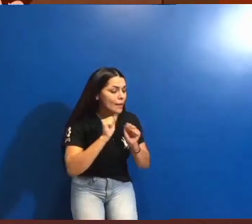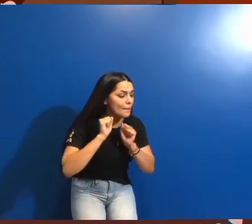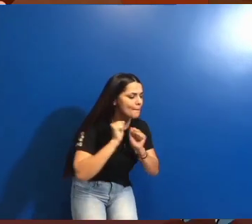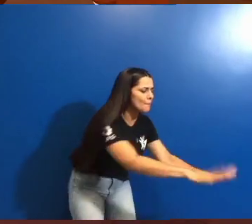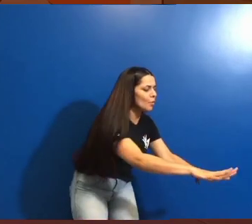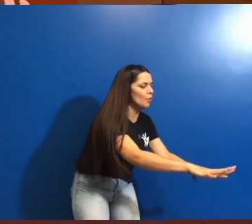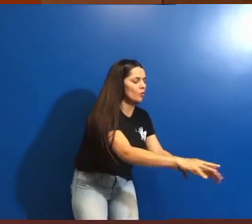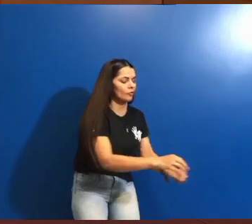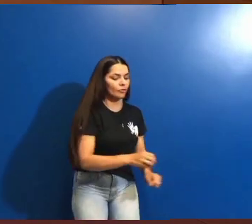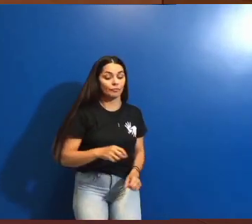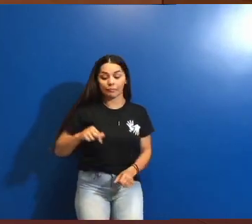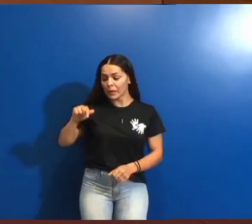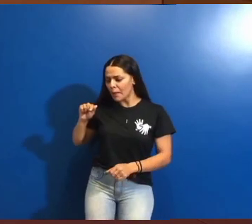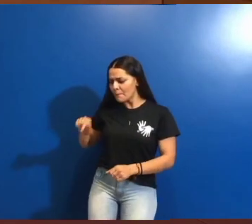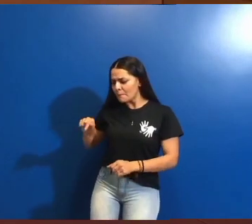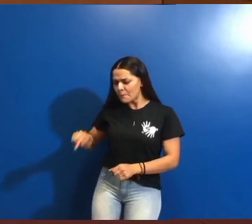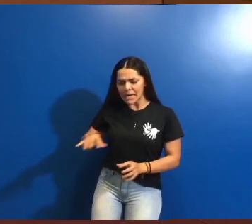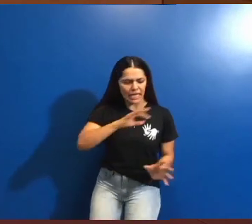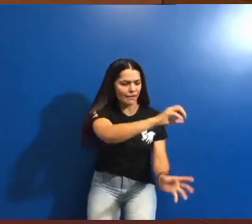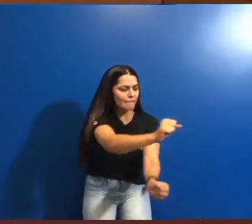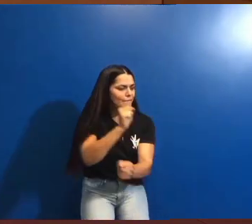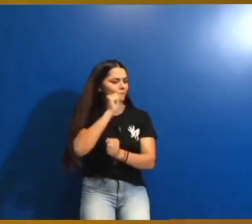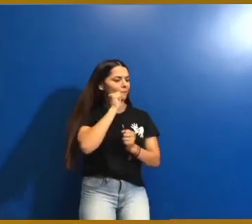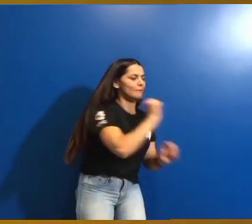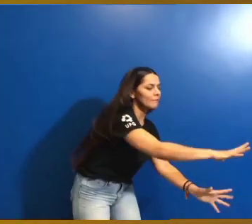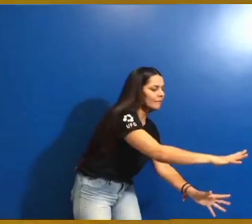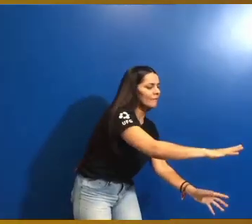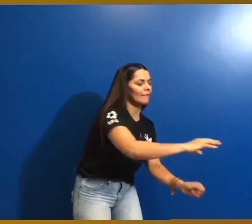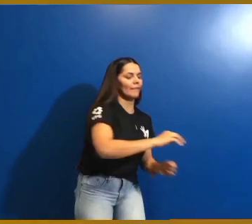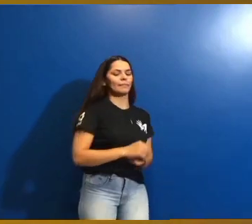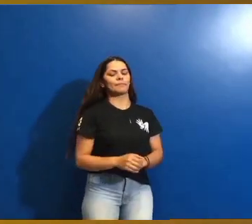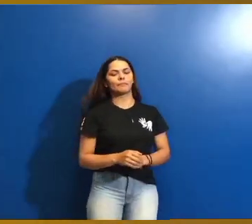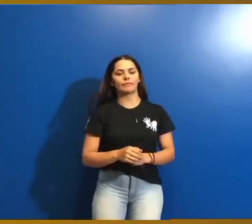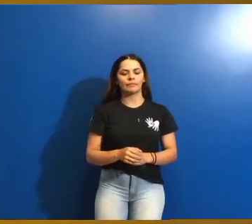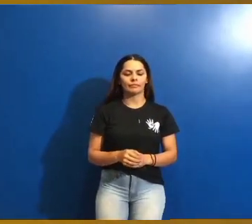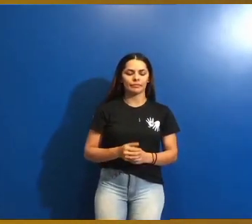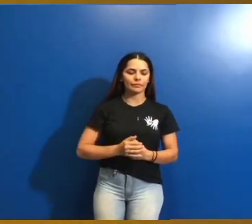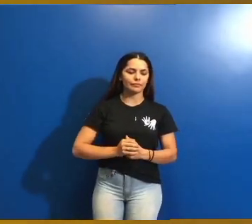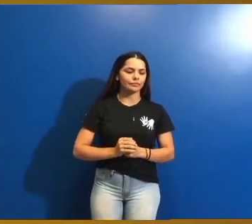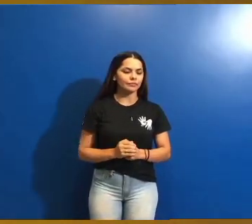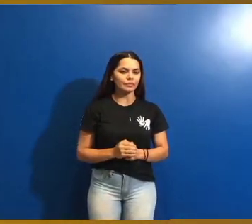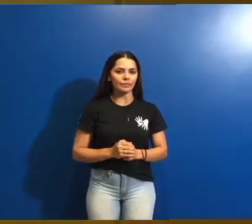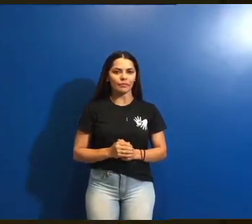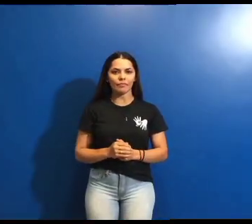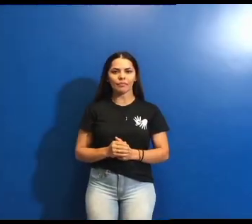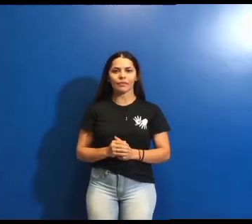João correu na direção dela e a empurrou para o forno, e Maria fechou a porta com